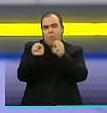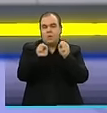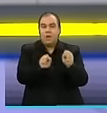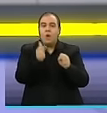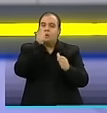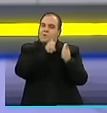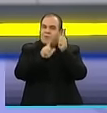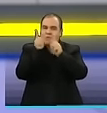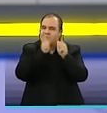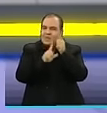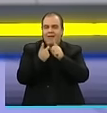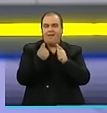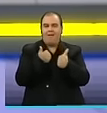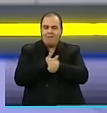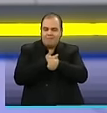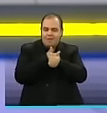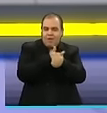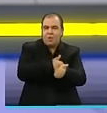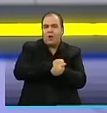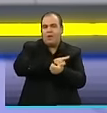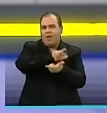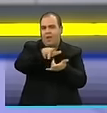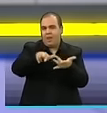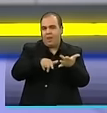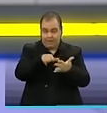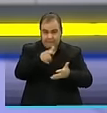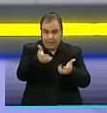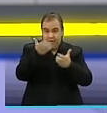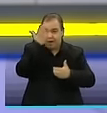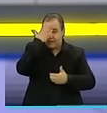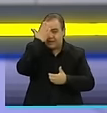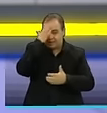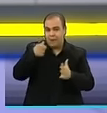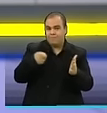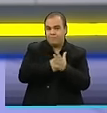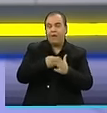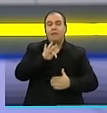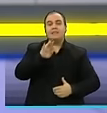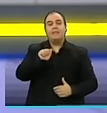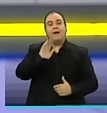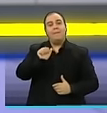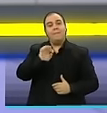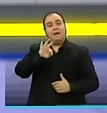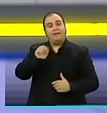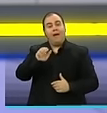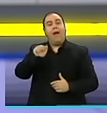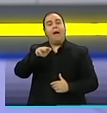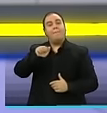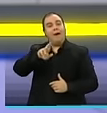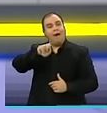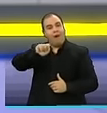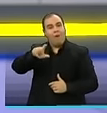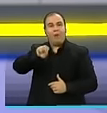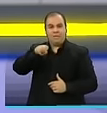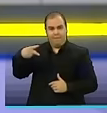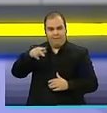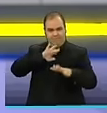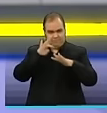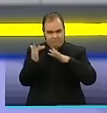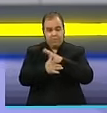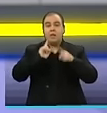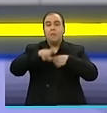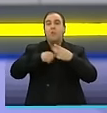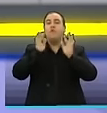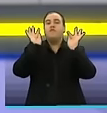conseguiu tantos seguidores em tão pouco tempo. Quem quiser saber mais da ação, Tabata Amaral SP nas redes sociais. E ao final desse